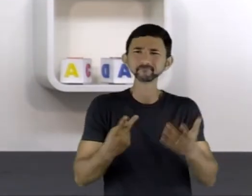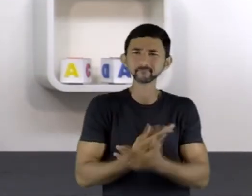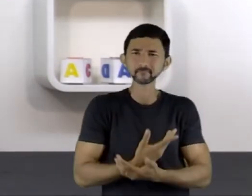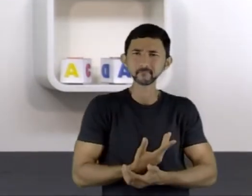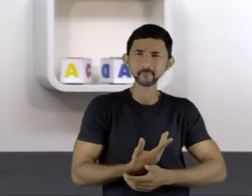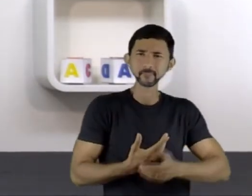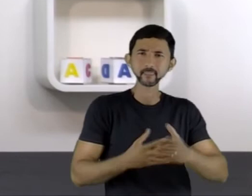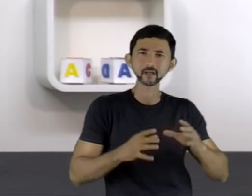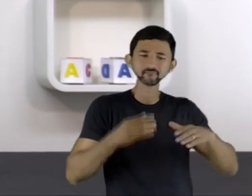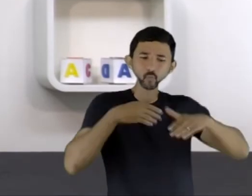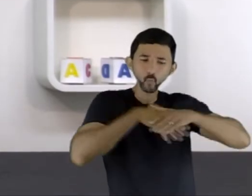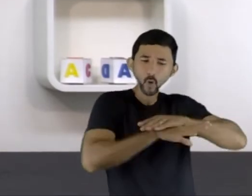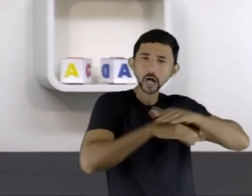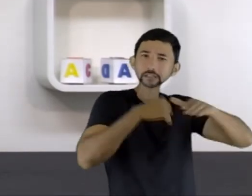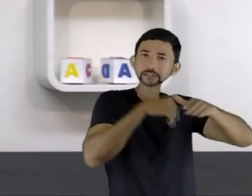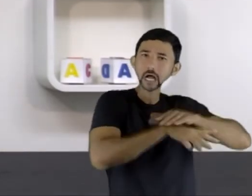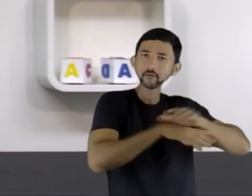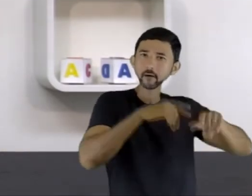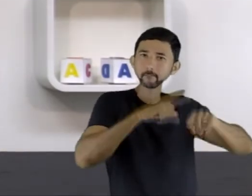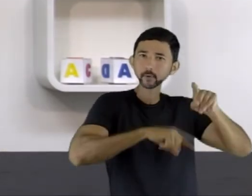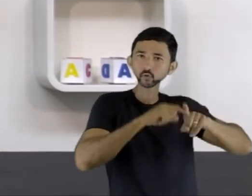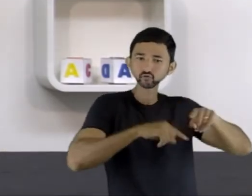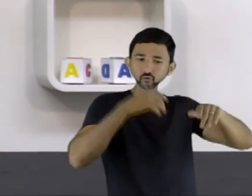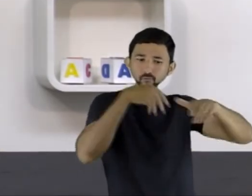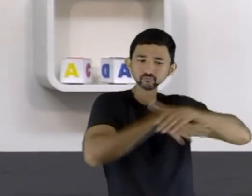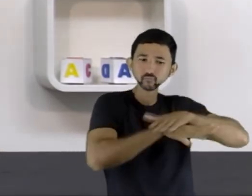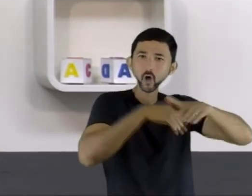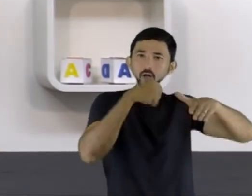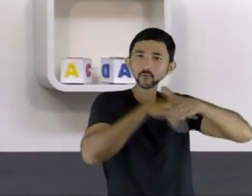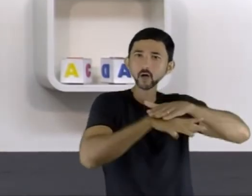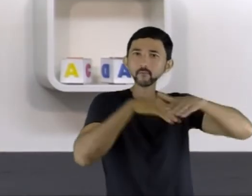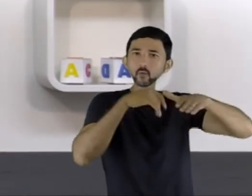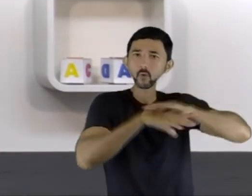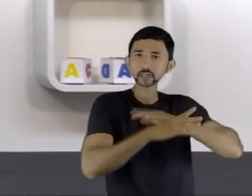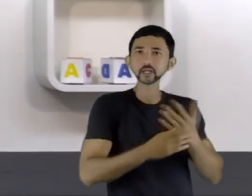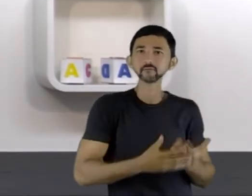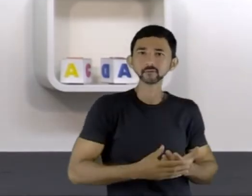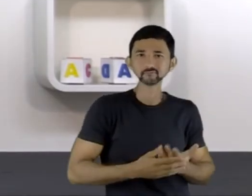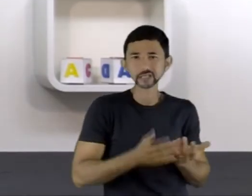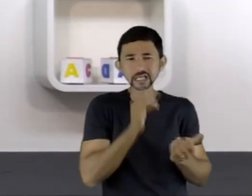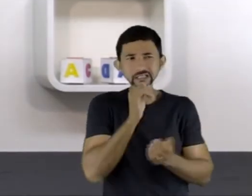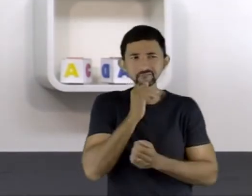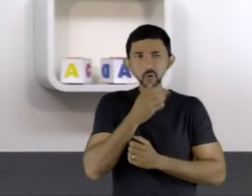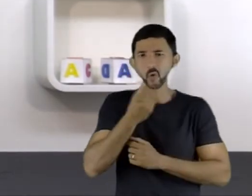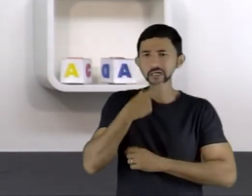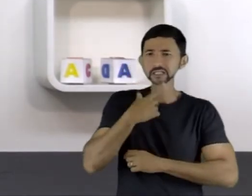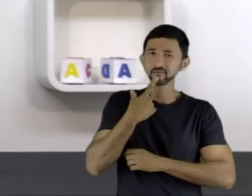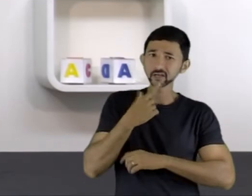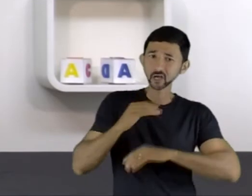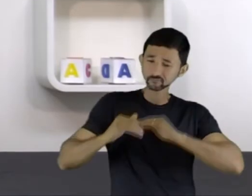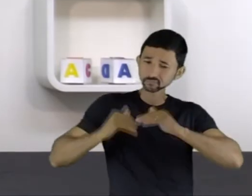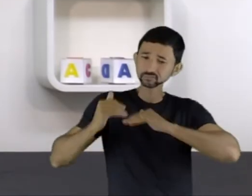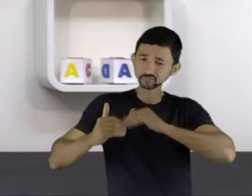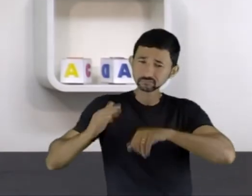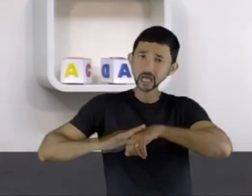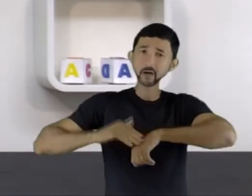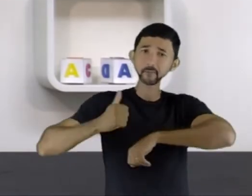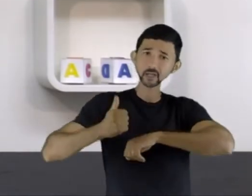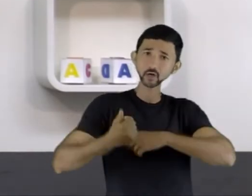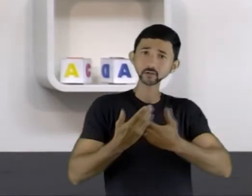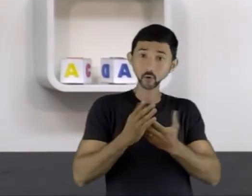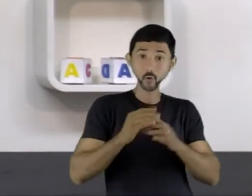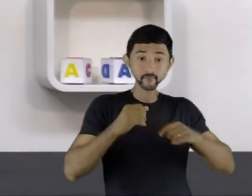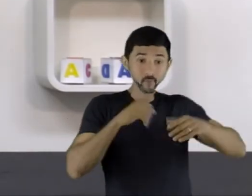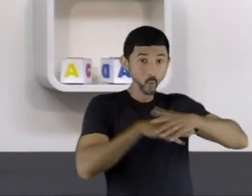Eles guardavam os produtos, estocavam os produtos porque eles achavam assim que ia melhorar o preço. Eu vou